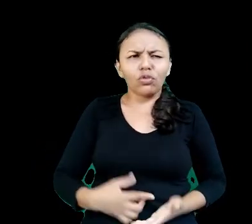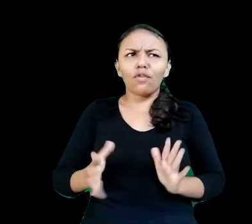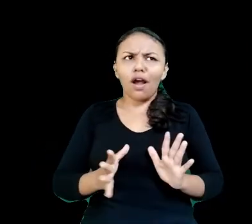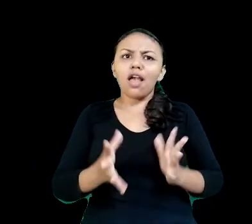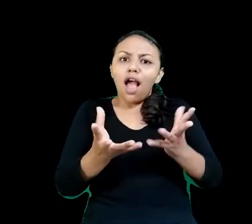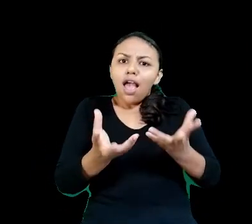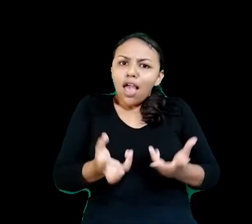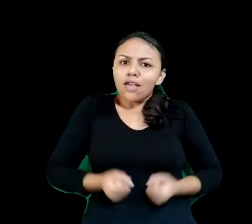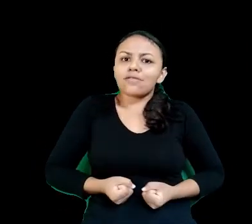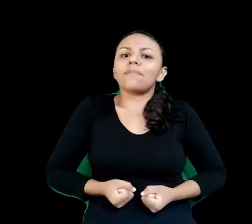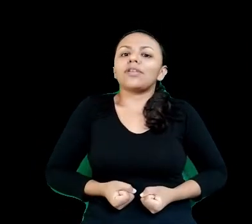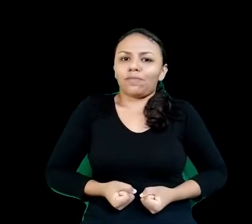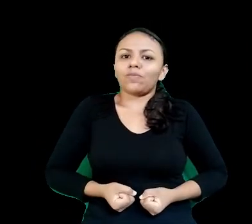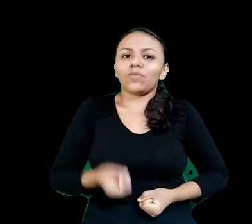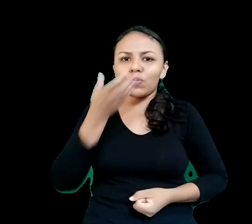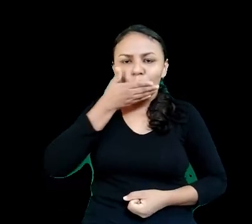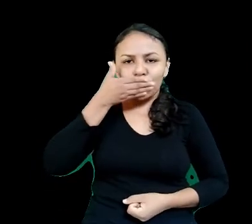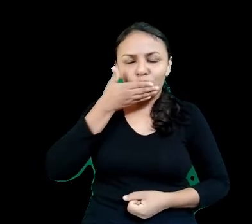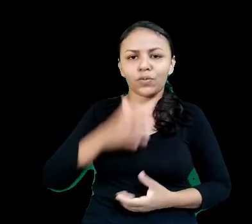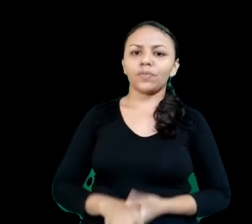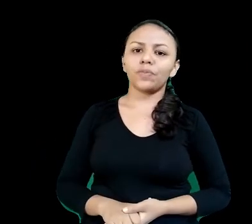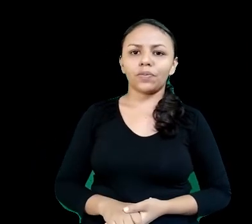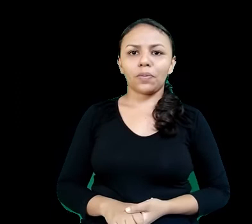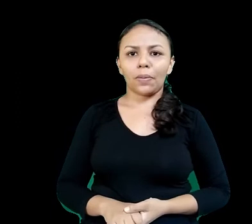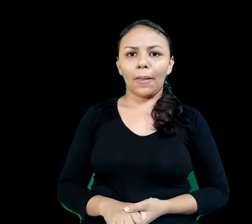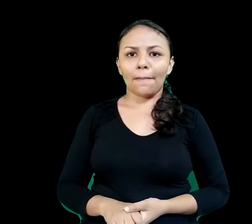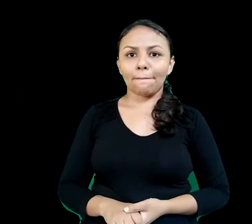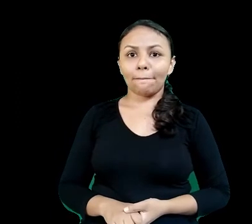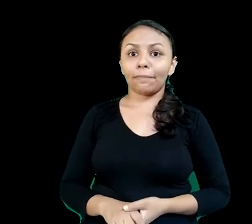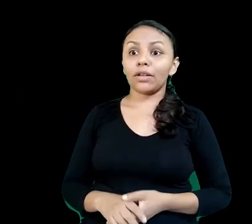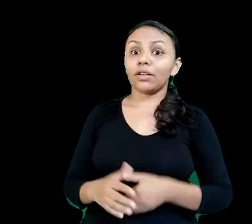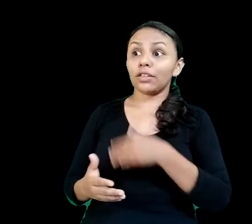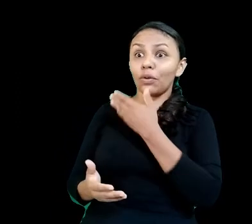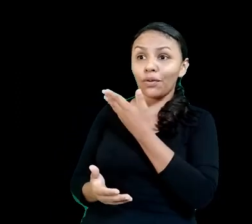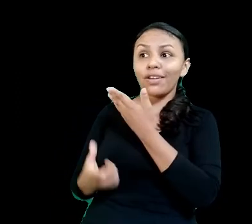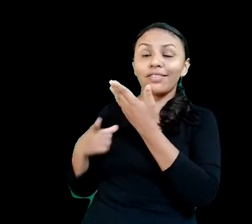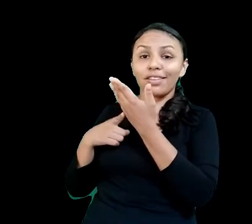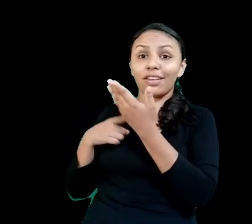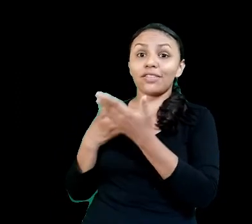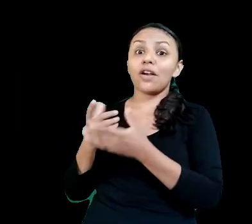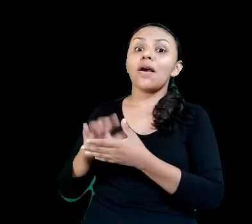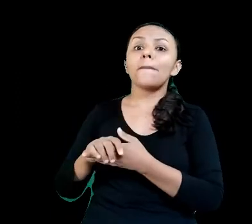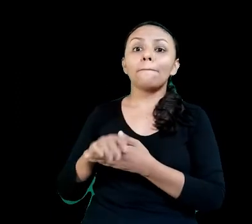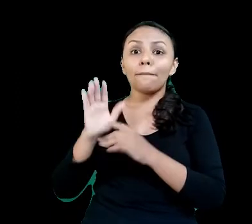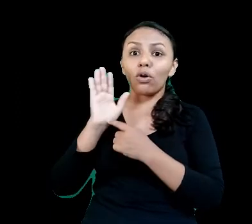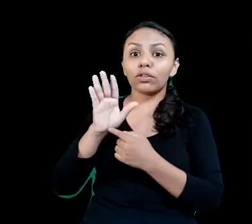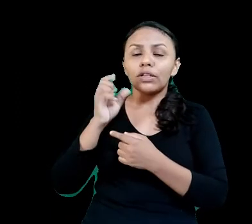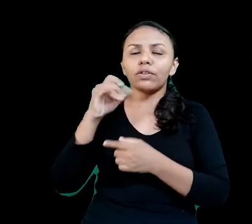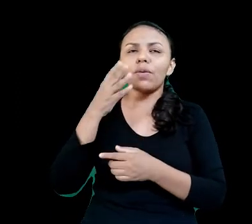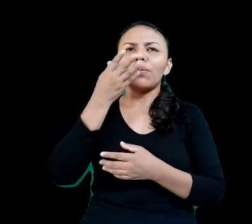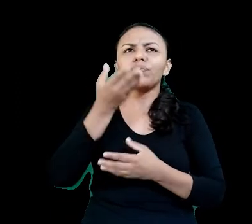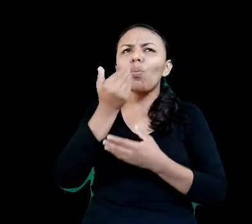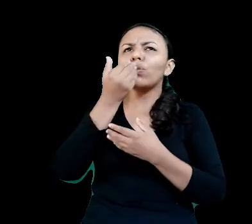absorção desses açúcares. E aqui nós temos justamente essa percepção, que é a partir do momento que o